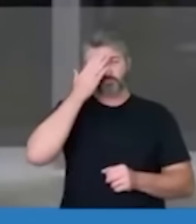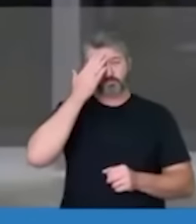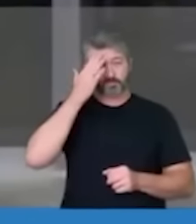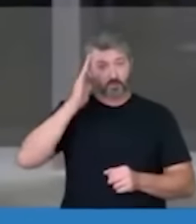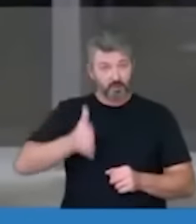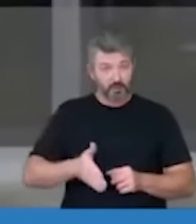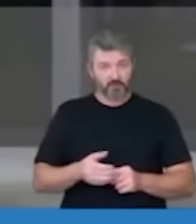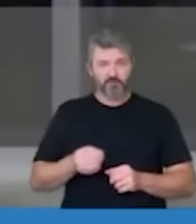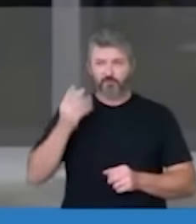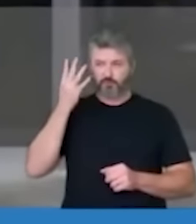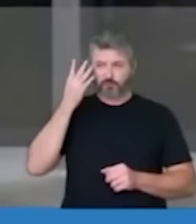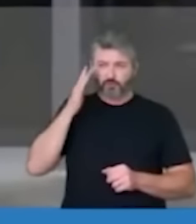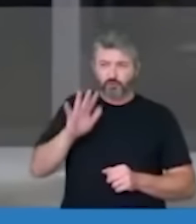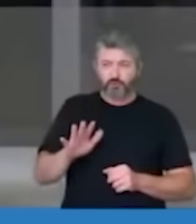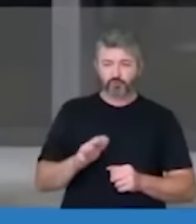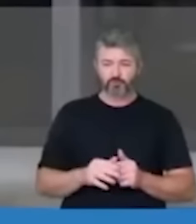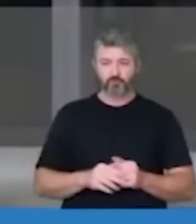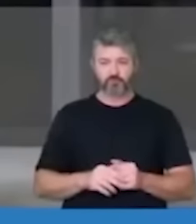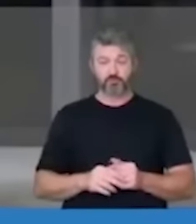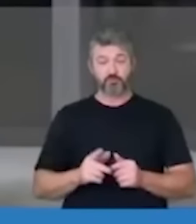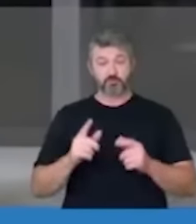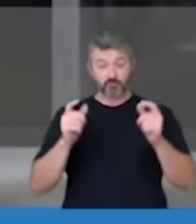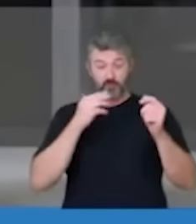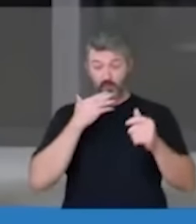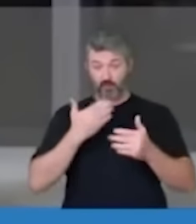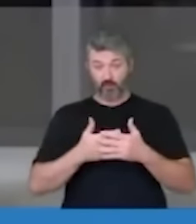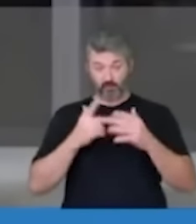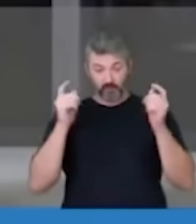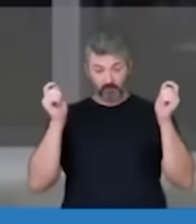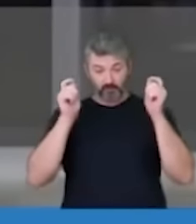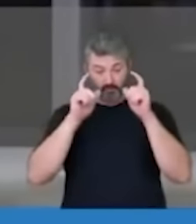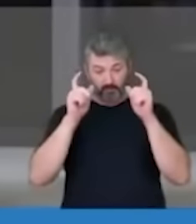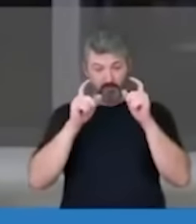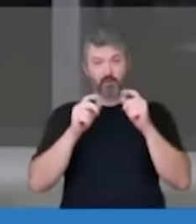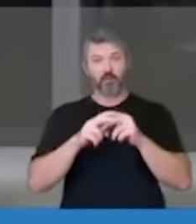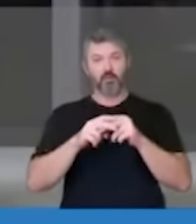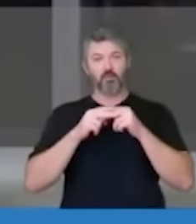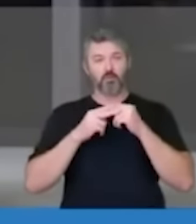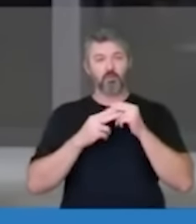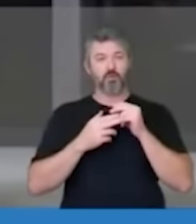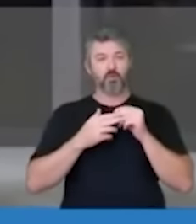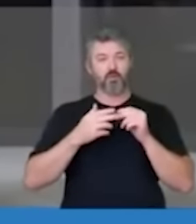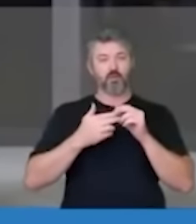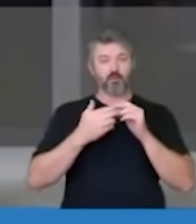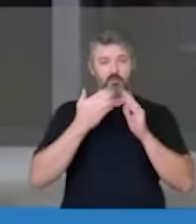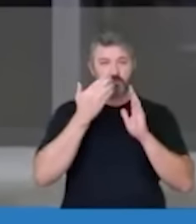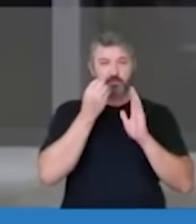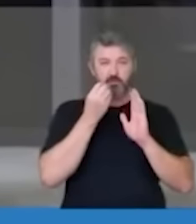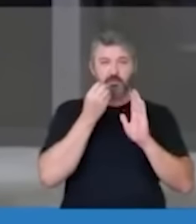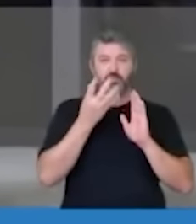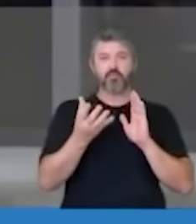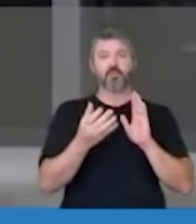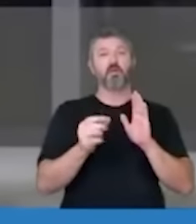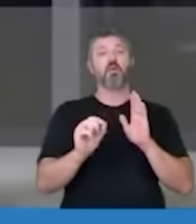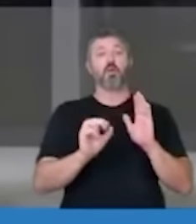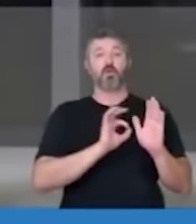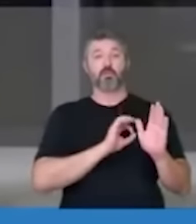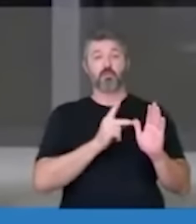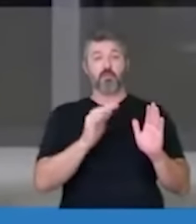nos últimos dias, está estarrecido com as revelações que a Polícia